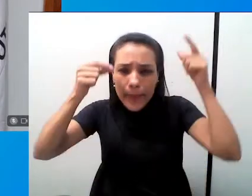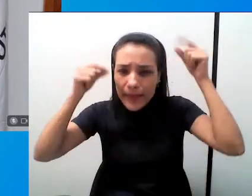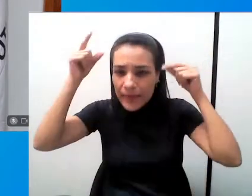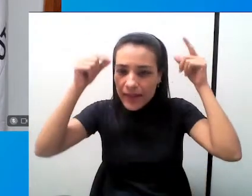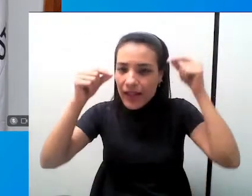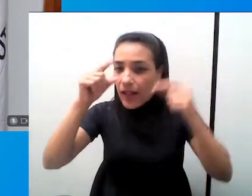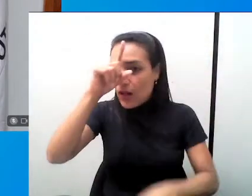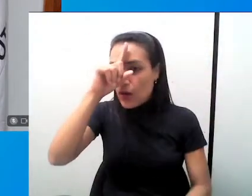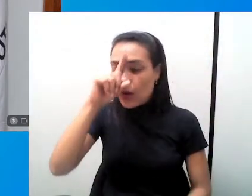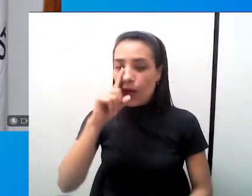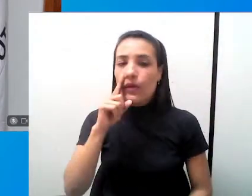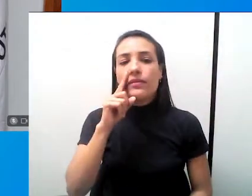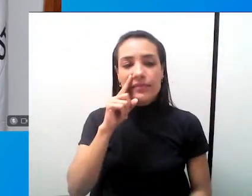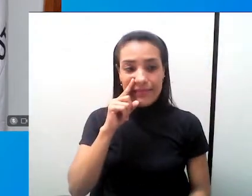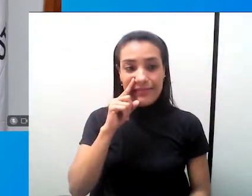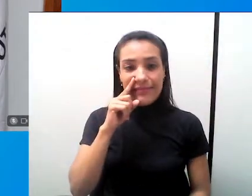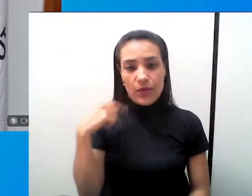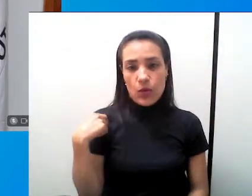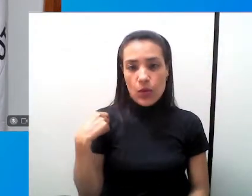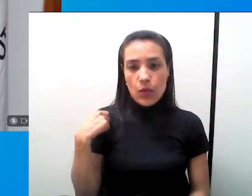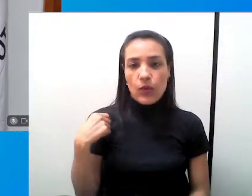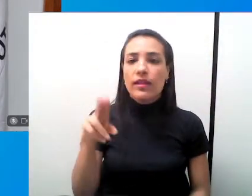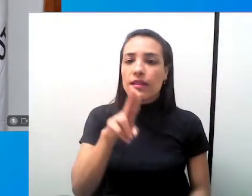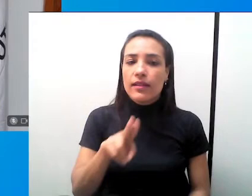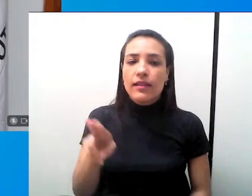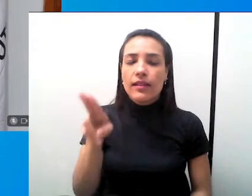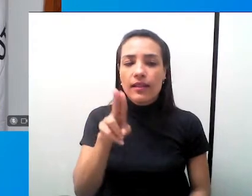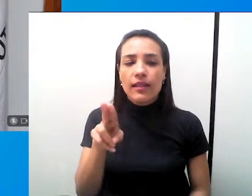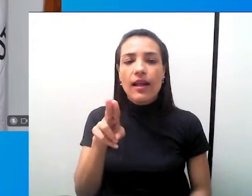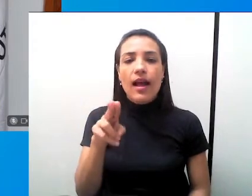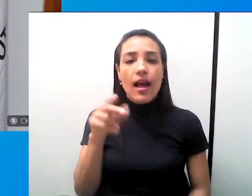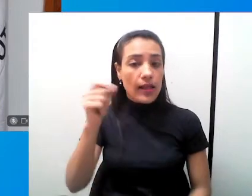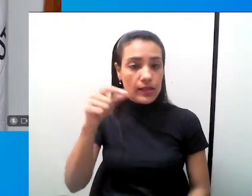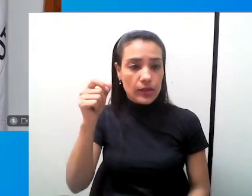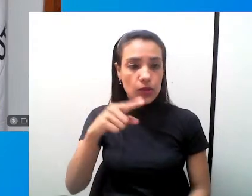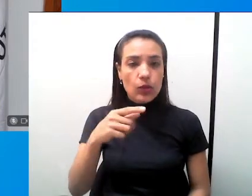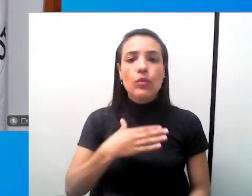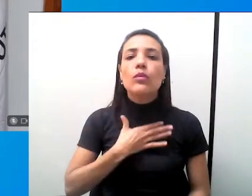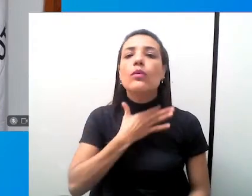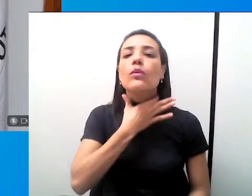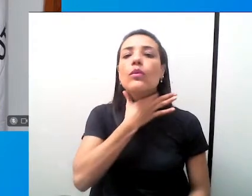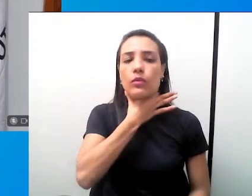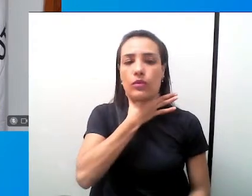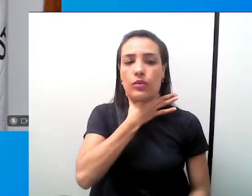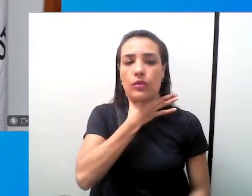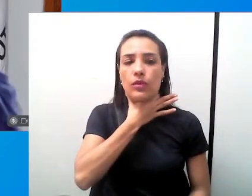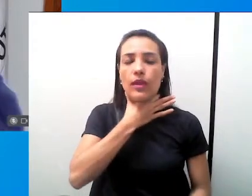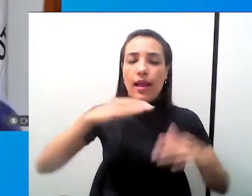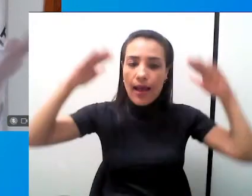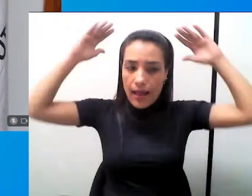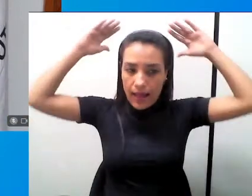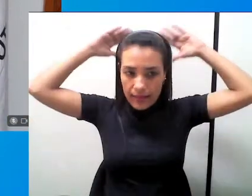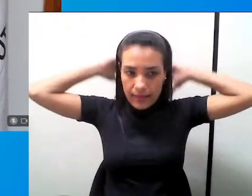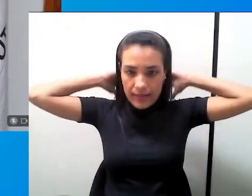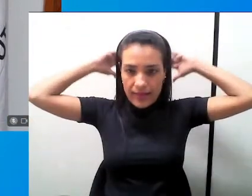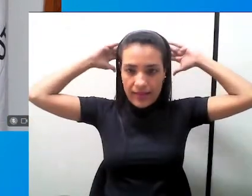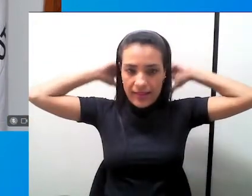e estou com uma blusa azul de gola, e tenho no fundo, né,